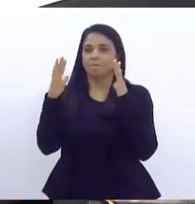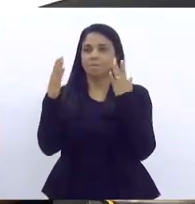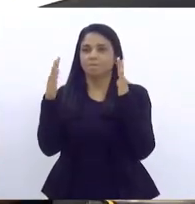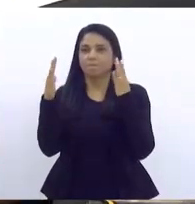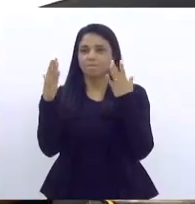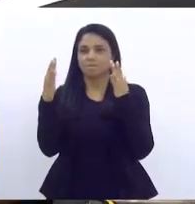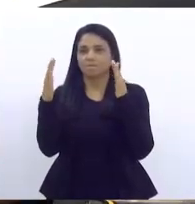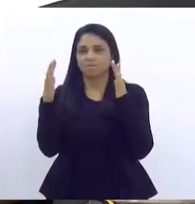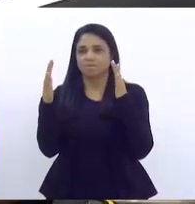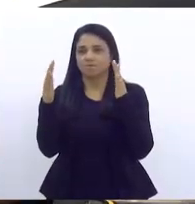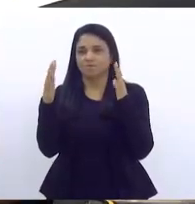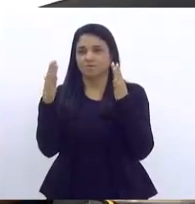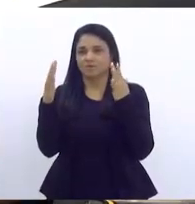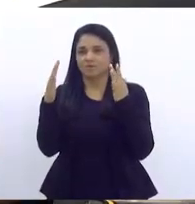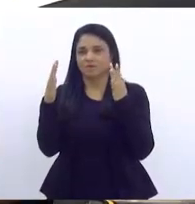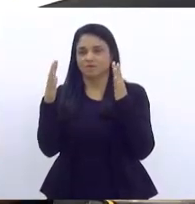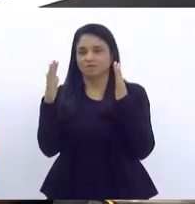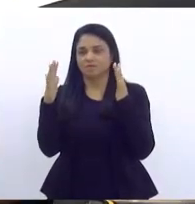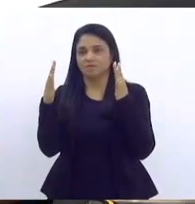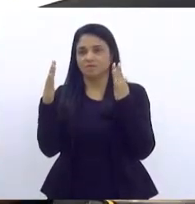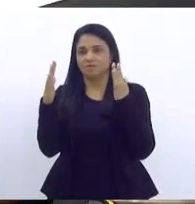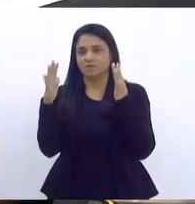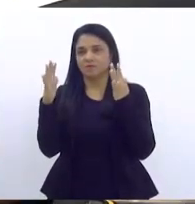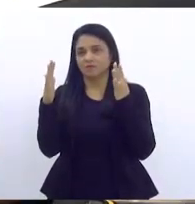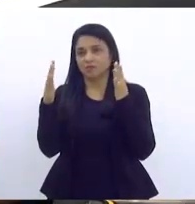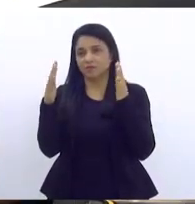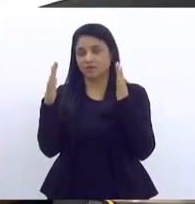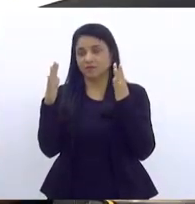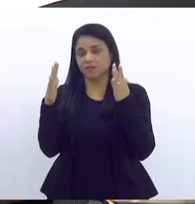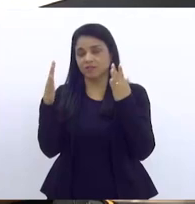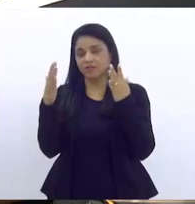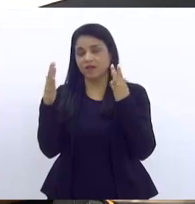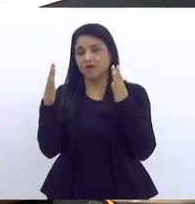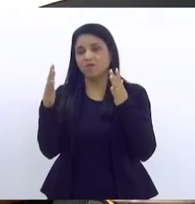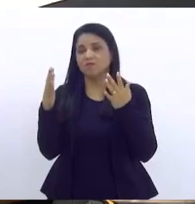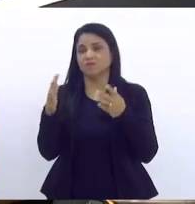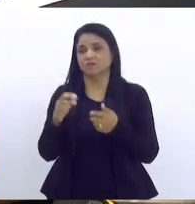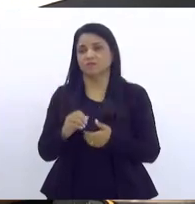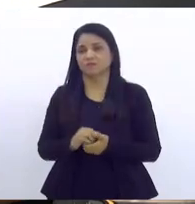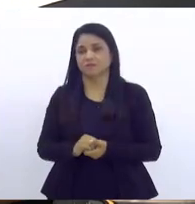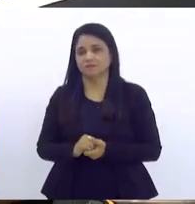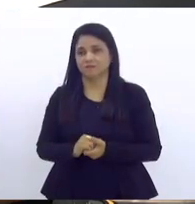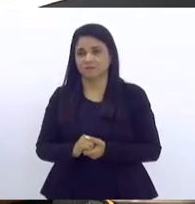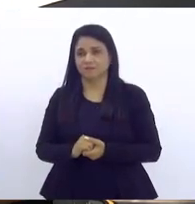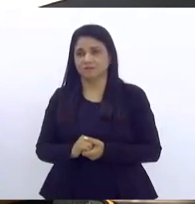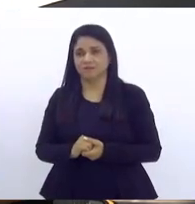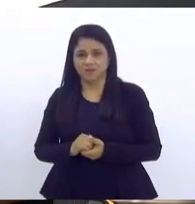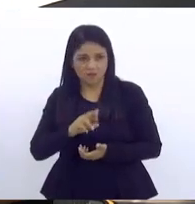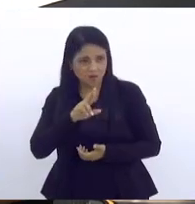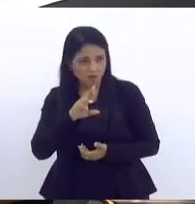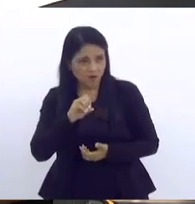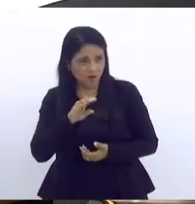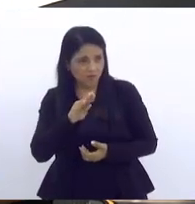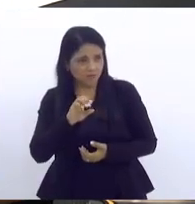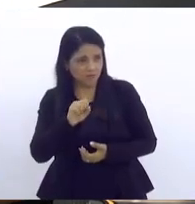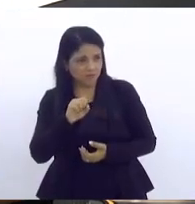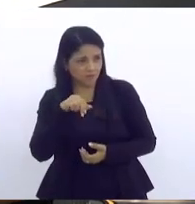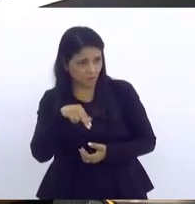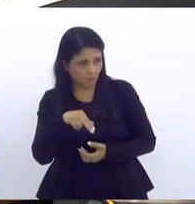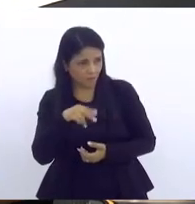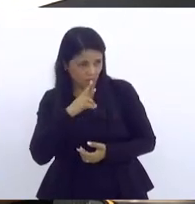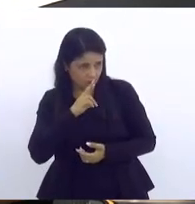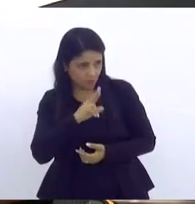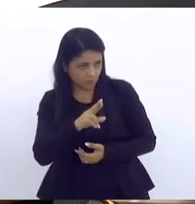Obrigada eh o Robson ou Luciana querem responder a pergunta da Ana só PR a